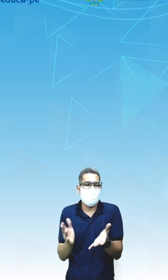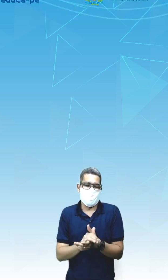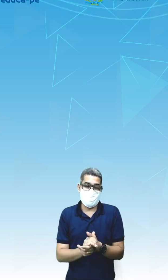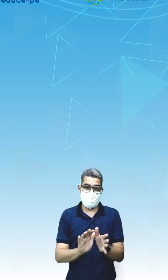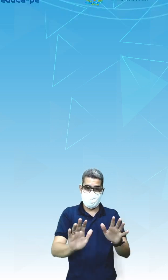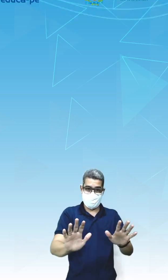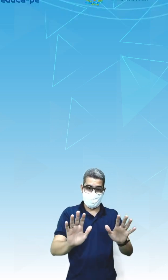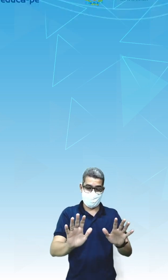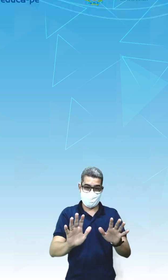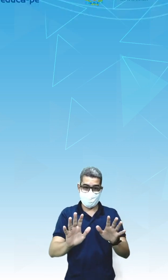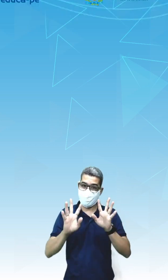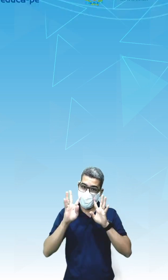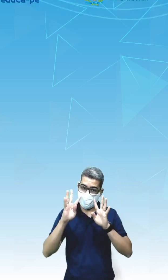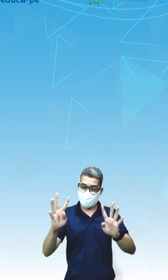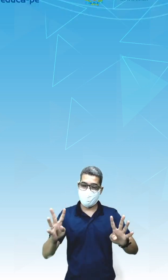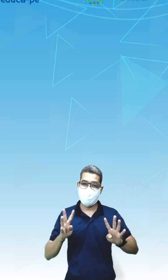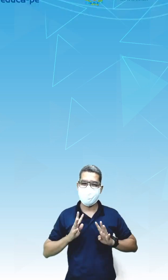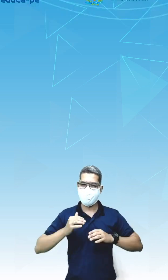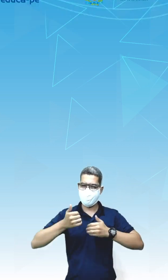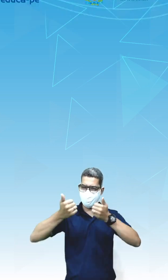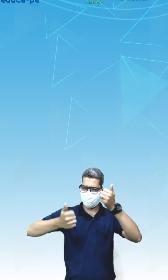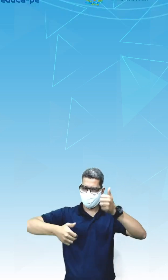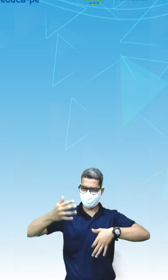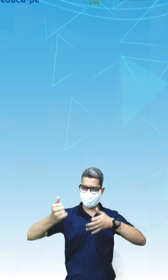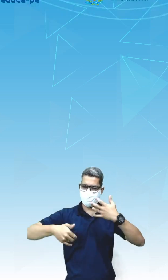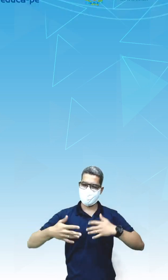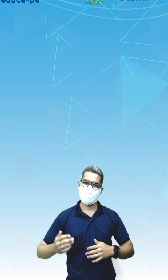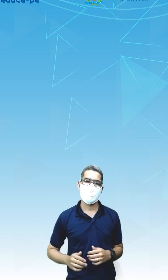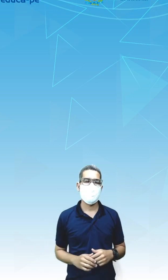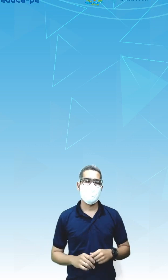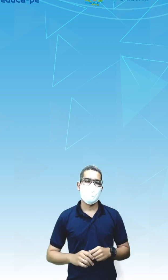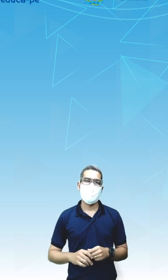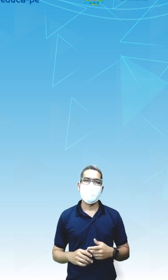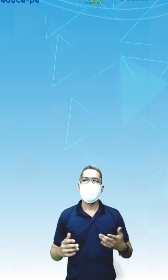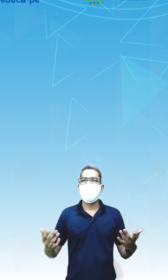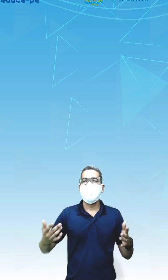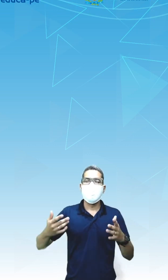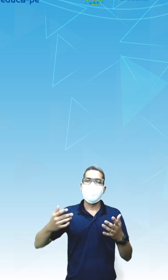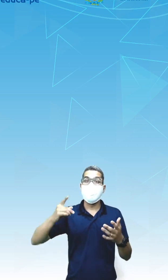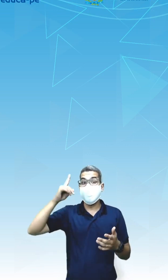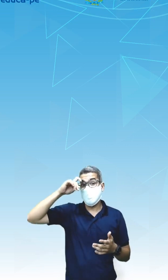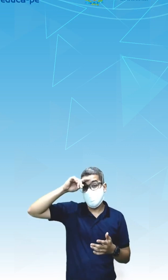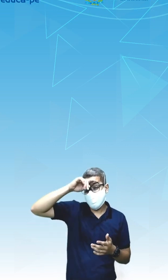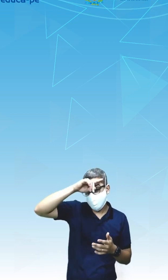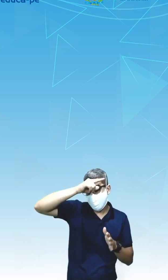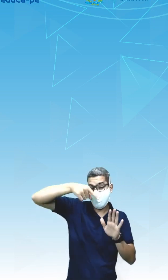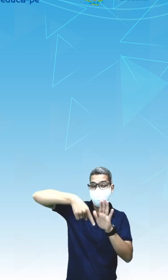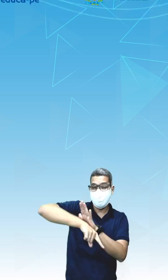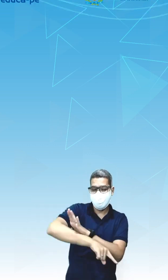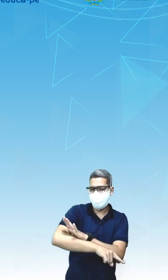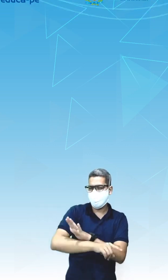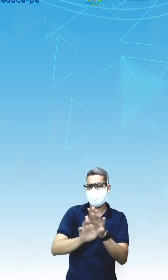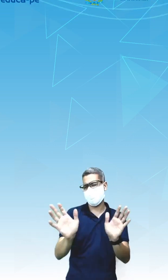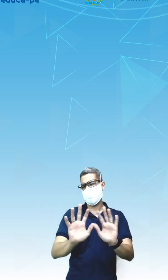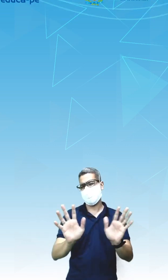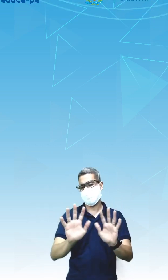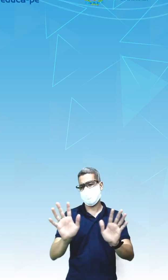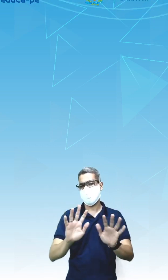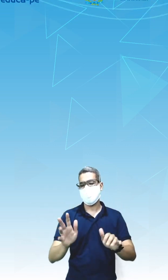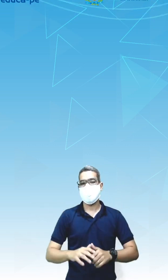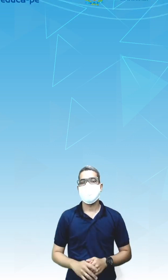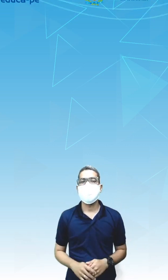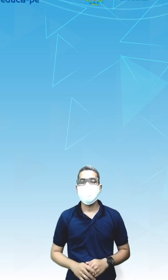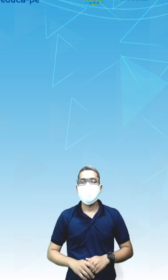professora? Presta bem atenção aí, tá? Não é muito difícil, não. Vê só. A rosa